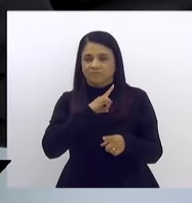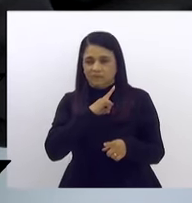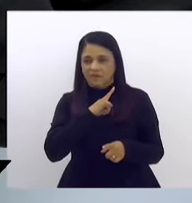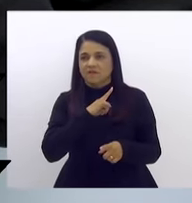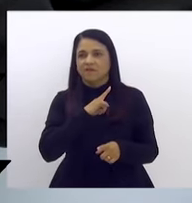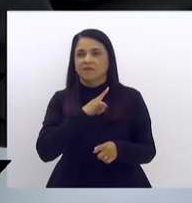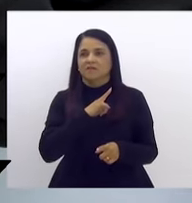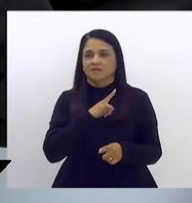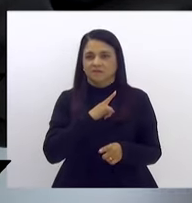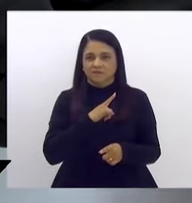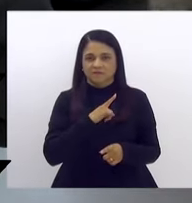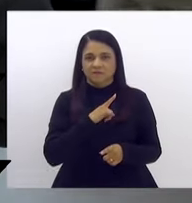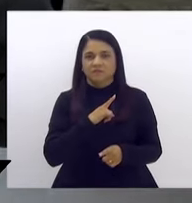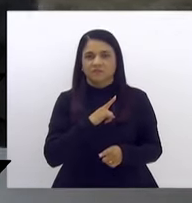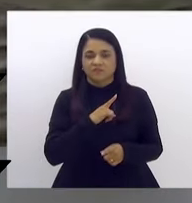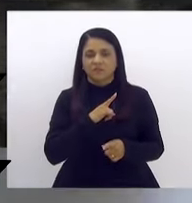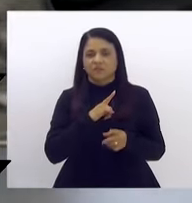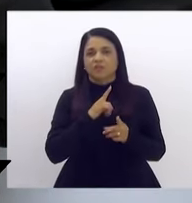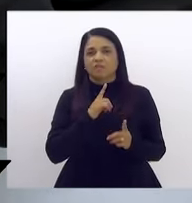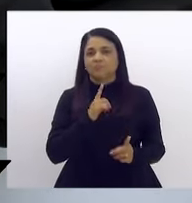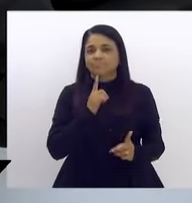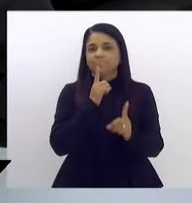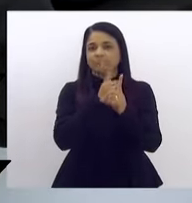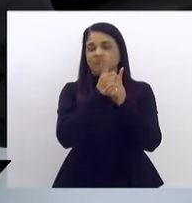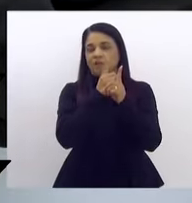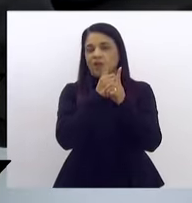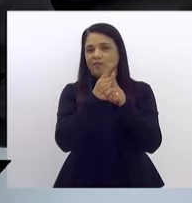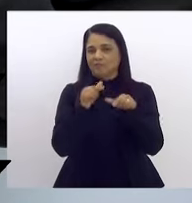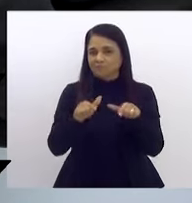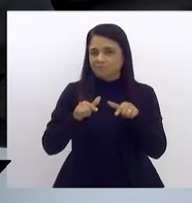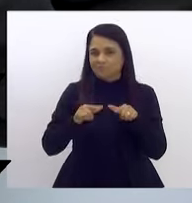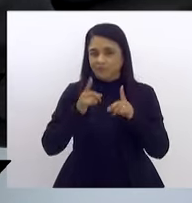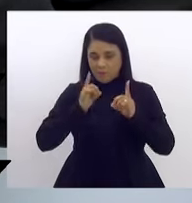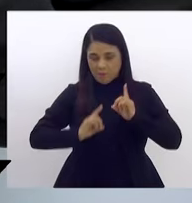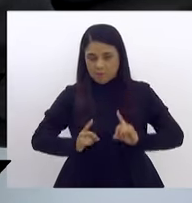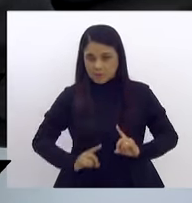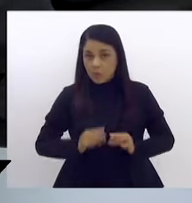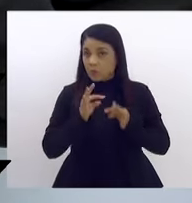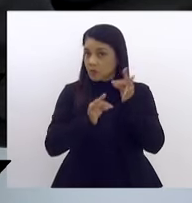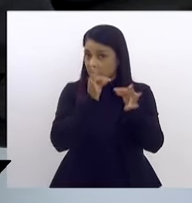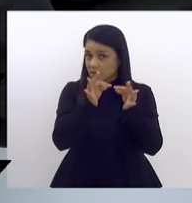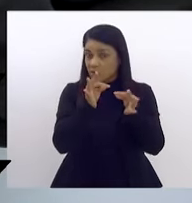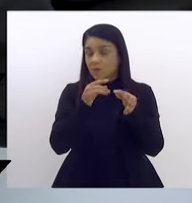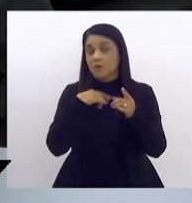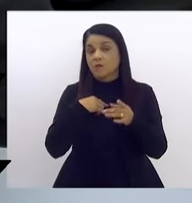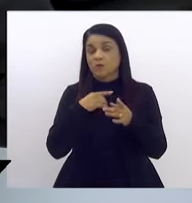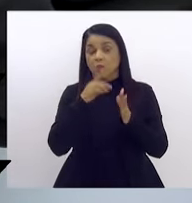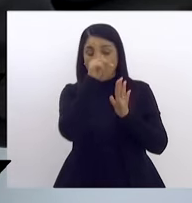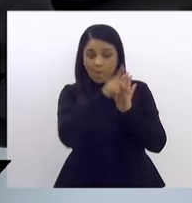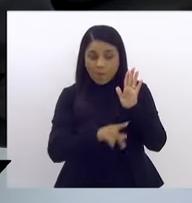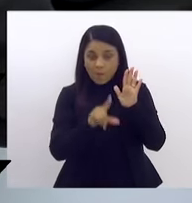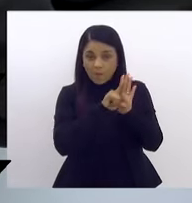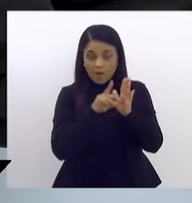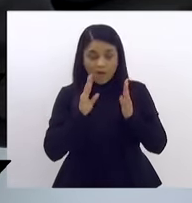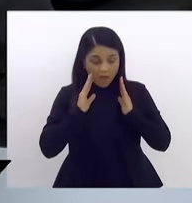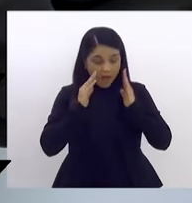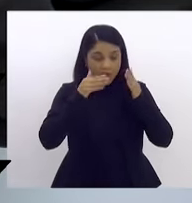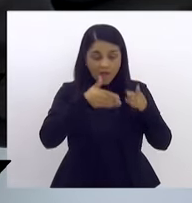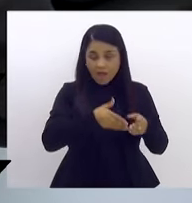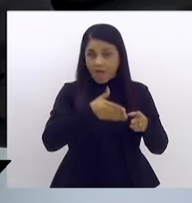de e diagnóstico da depressão é o tratamento mas eu acho que o projeto quando se refere a mecanismo acho que ele tá querendo fazer